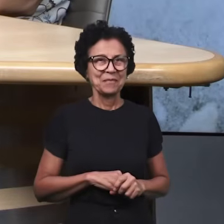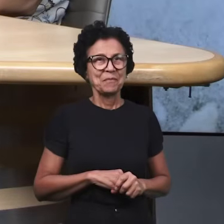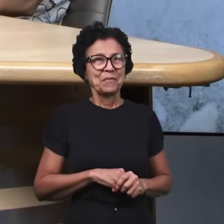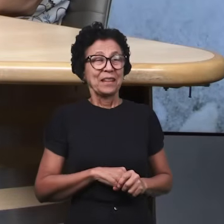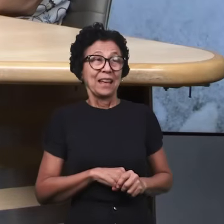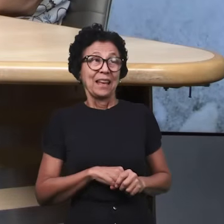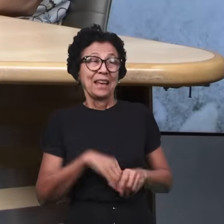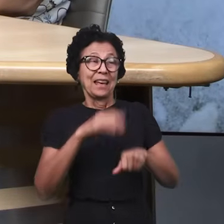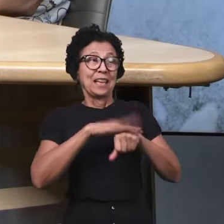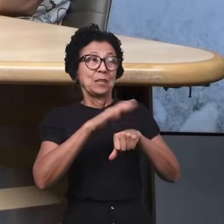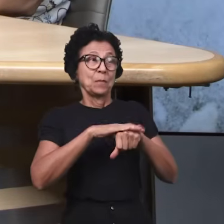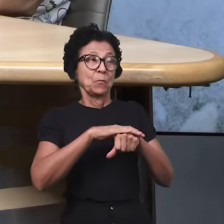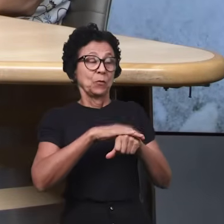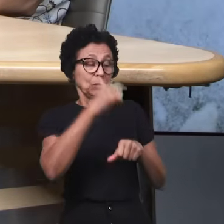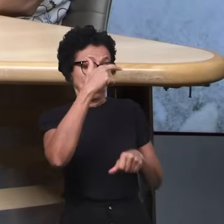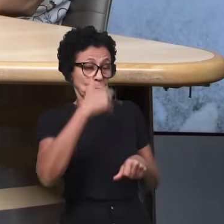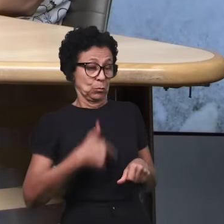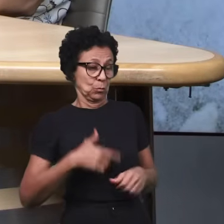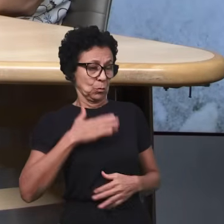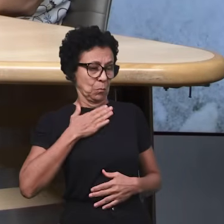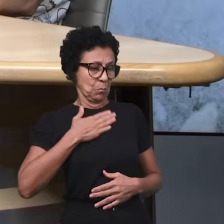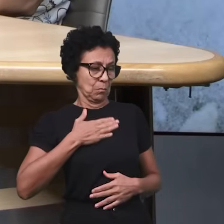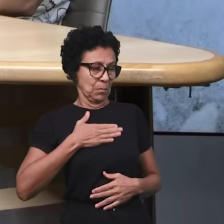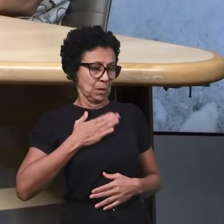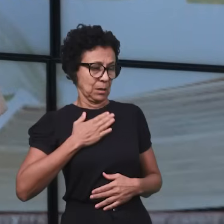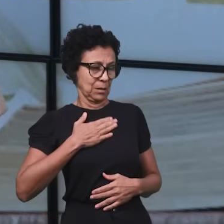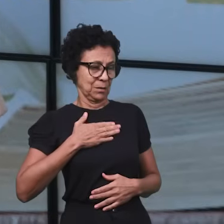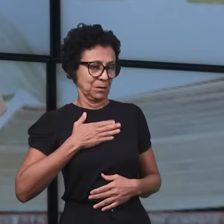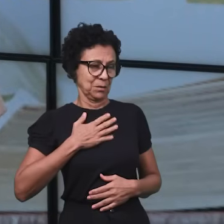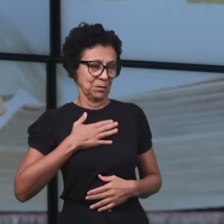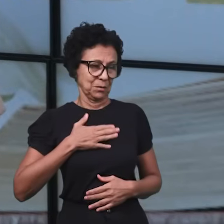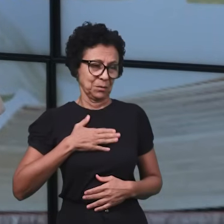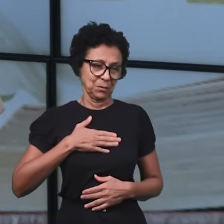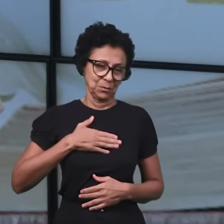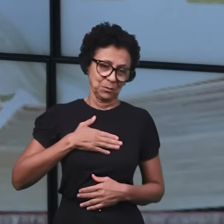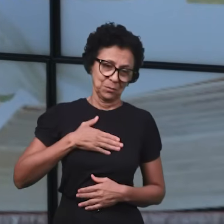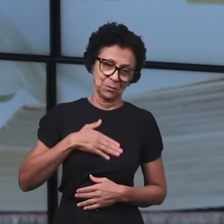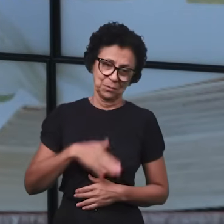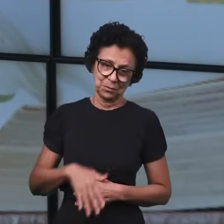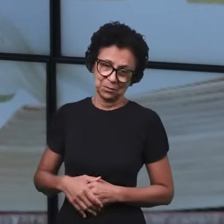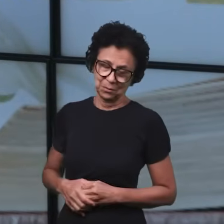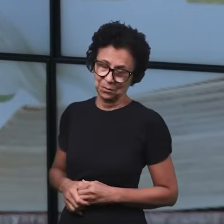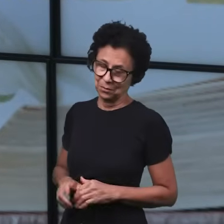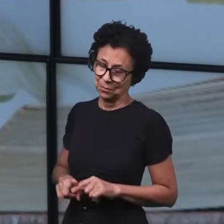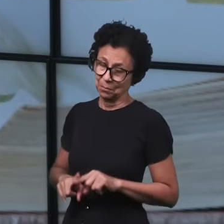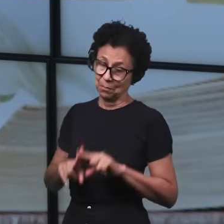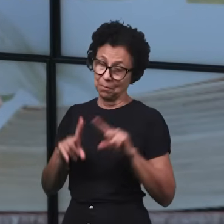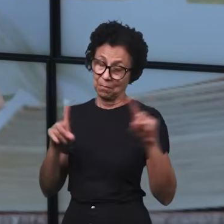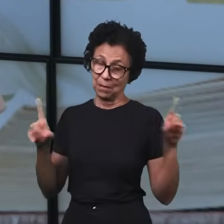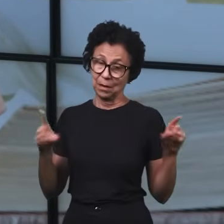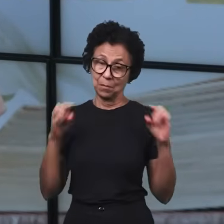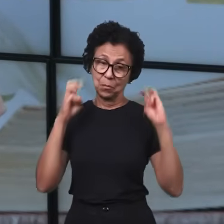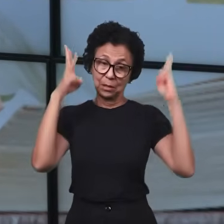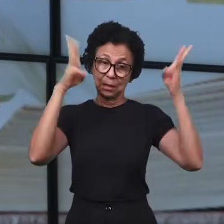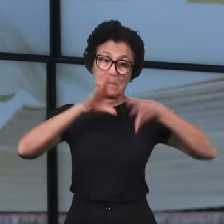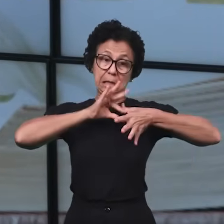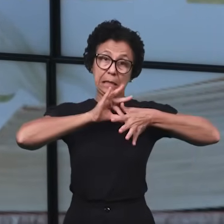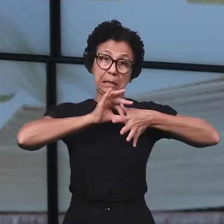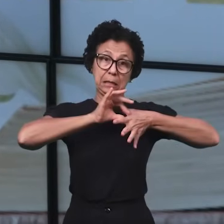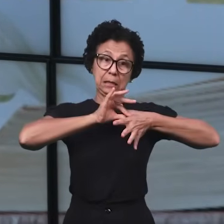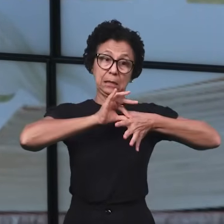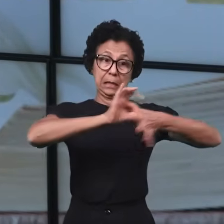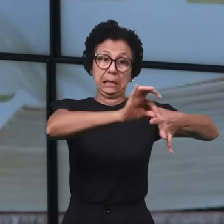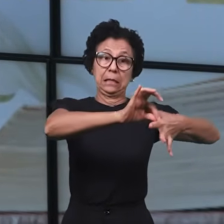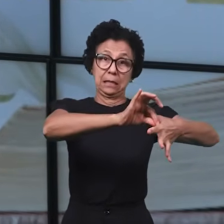mesmo, dizendo que ele era manso, né? Agora, Moisés foi um homem à frente, ele foi